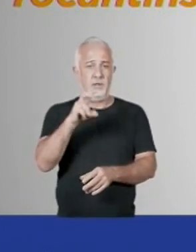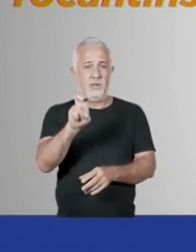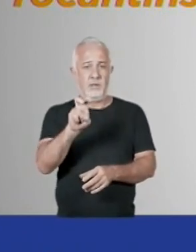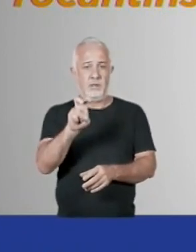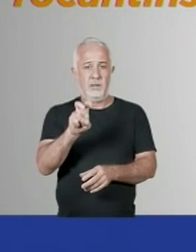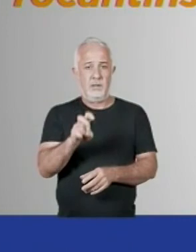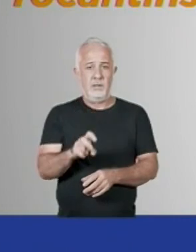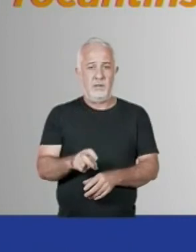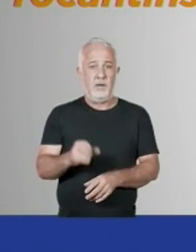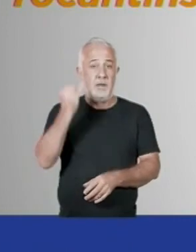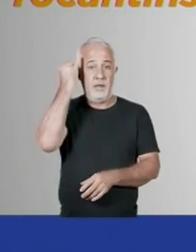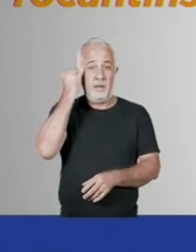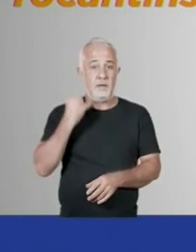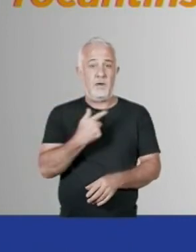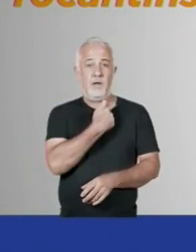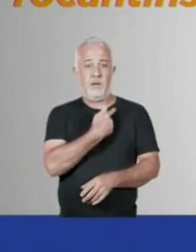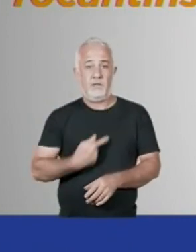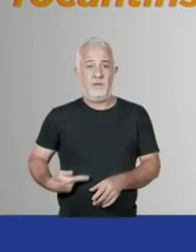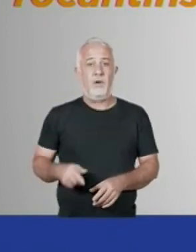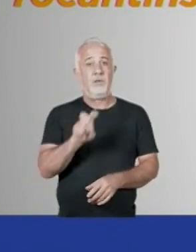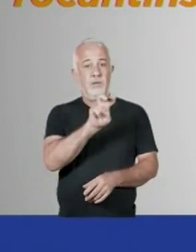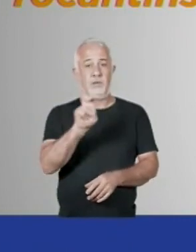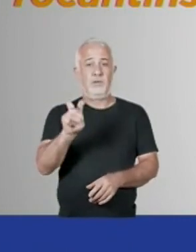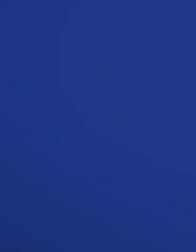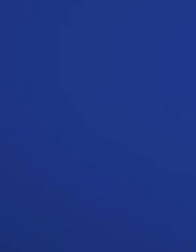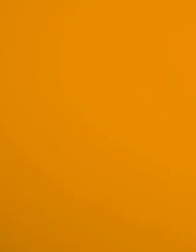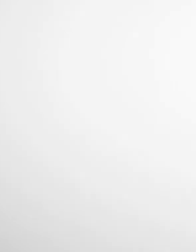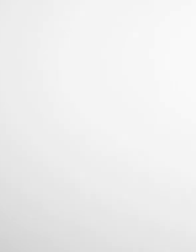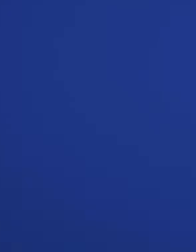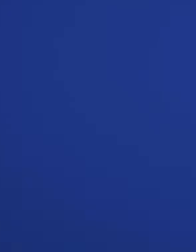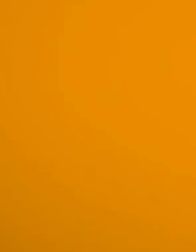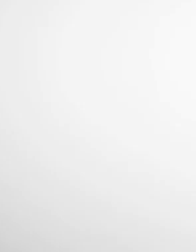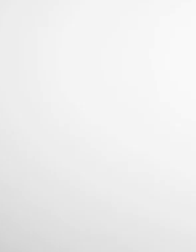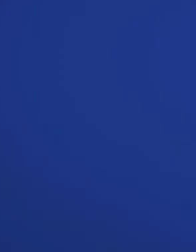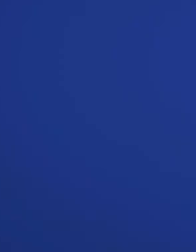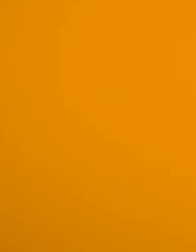Irajá Governador 55 55